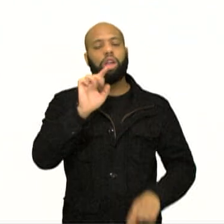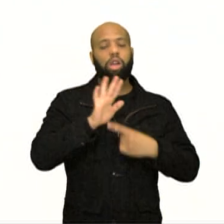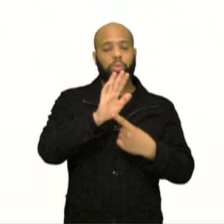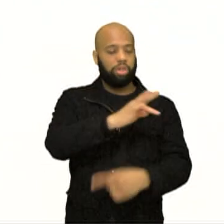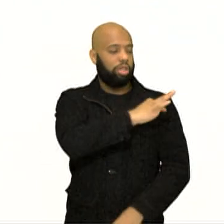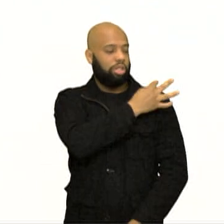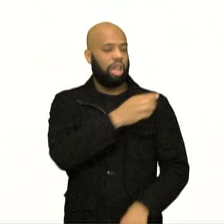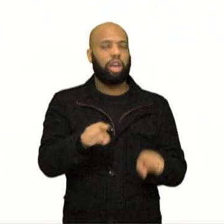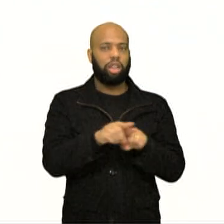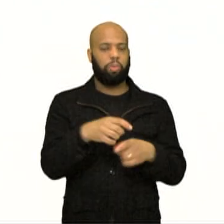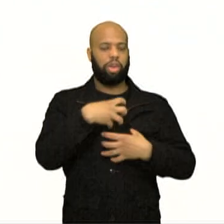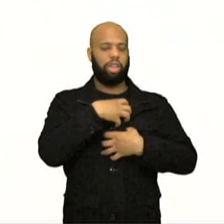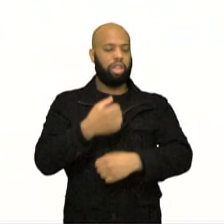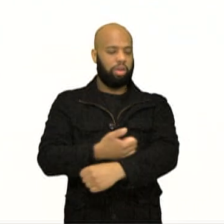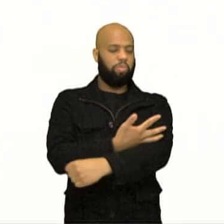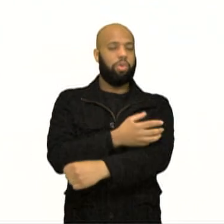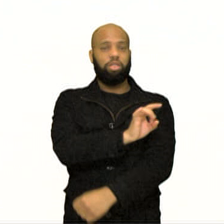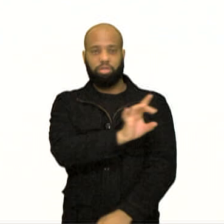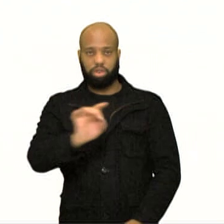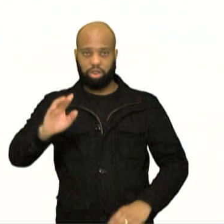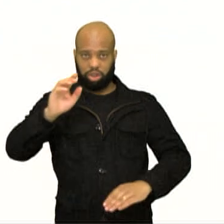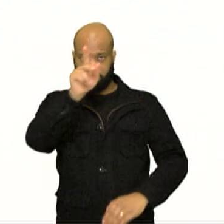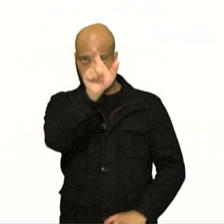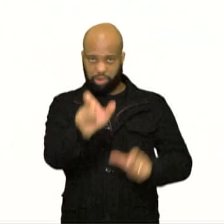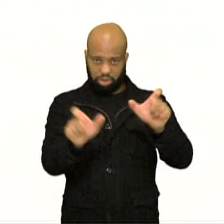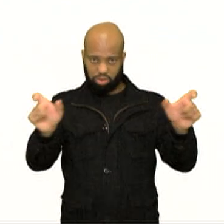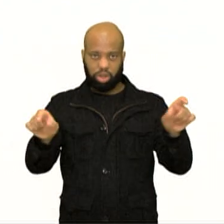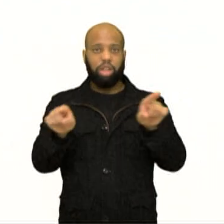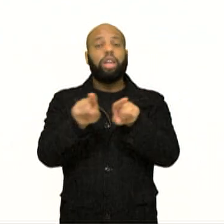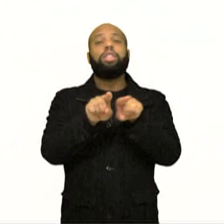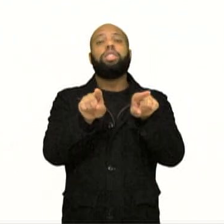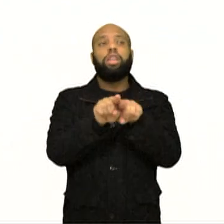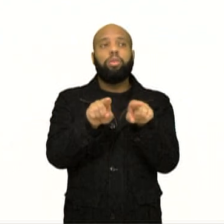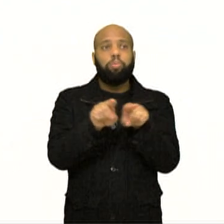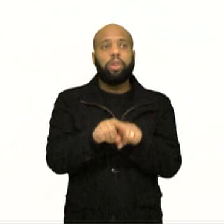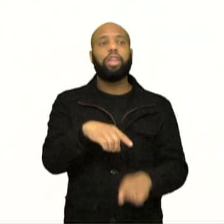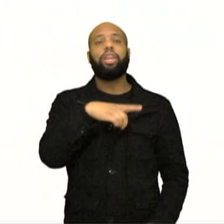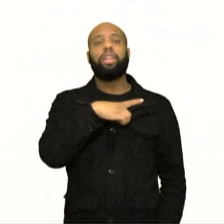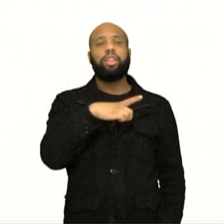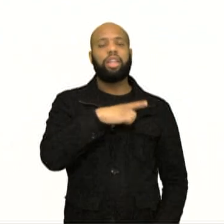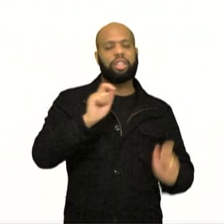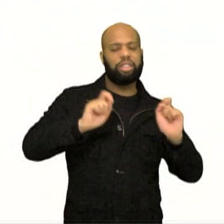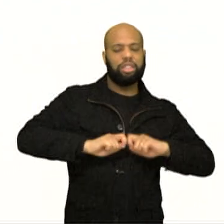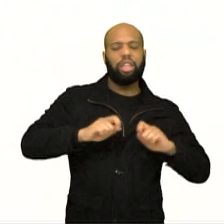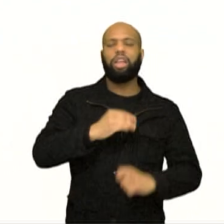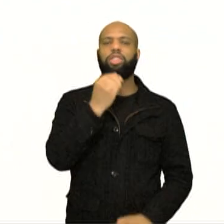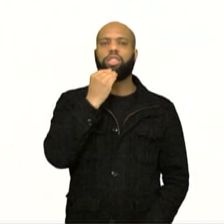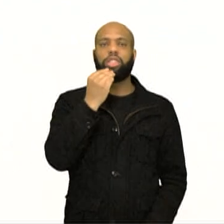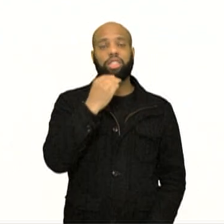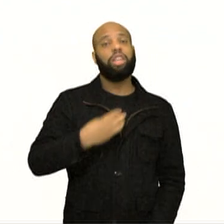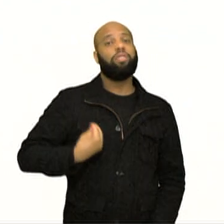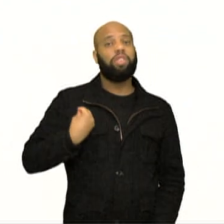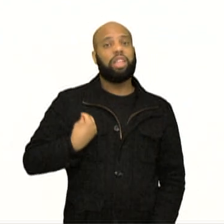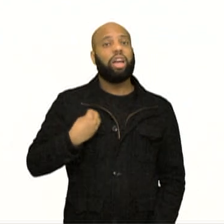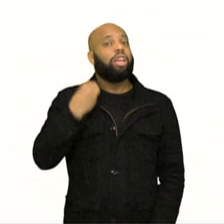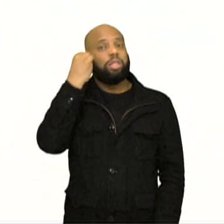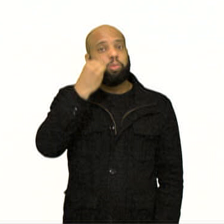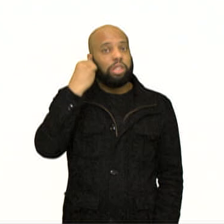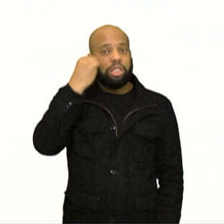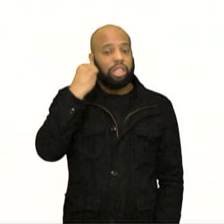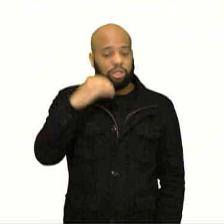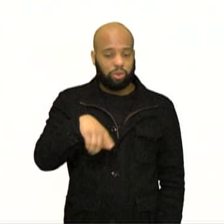e emocional de cada pessoa. Além disso, existe a possibilidade de vivenciar a sua